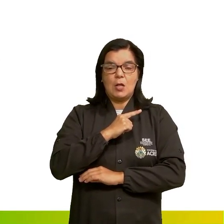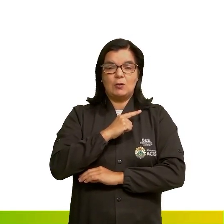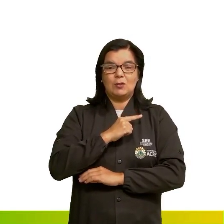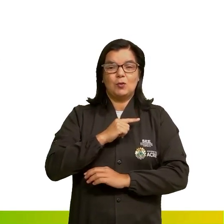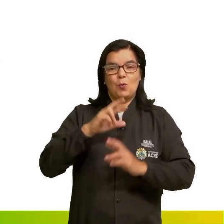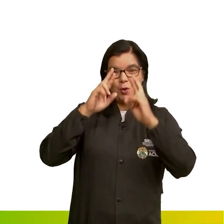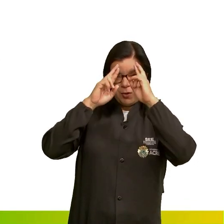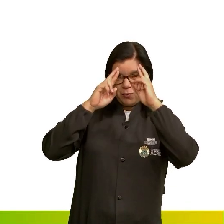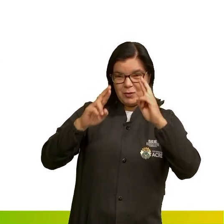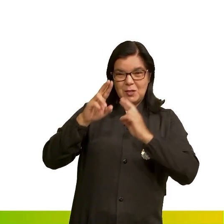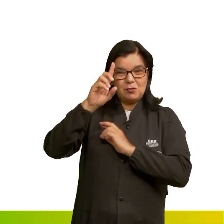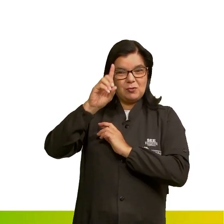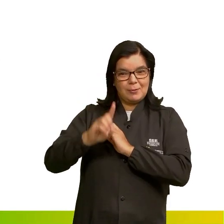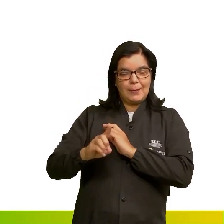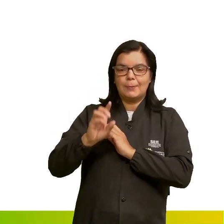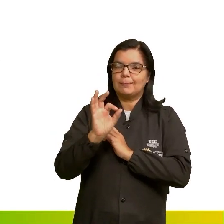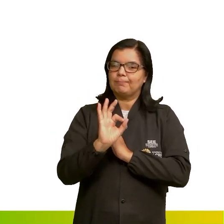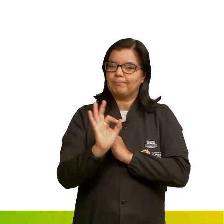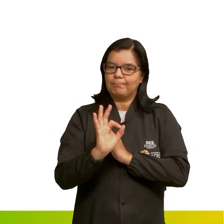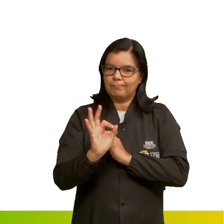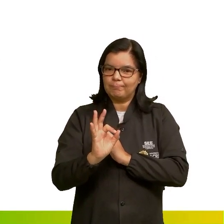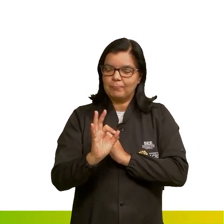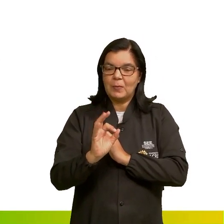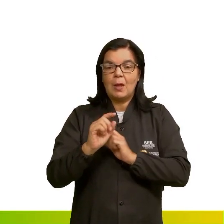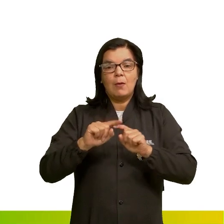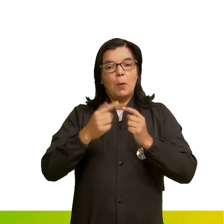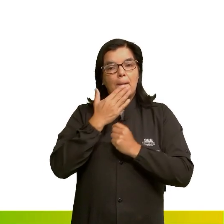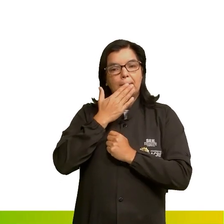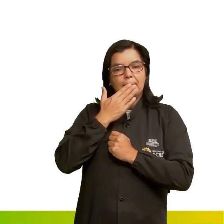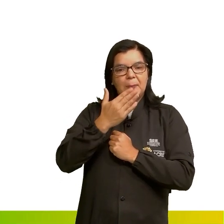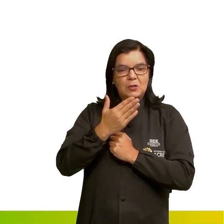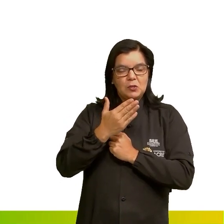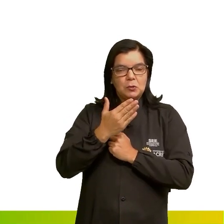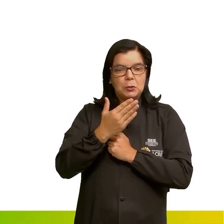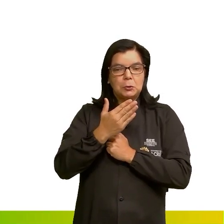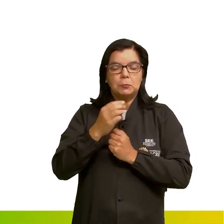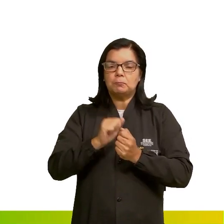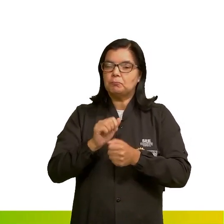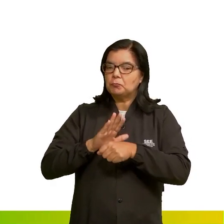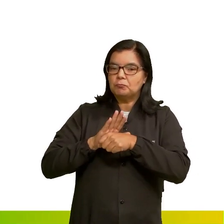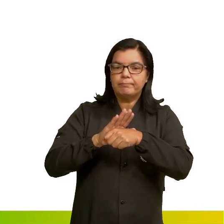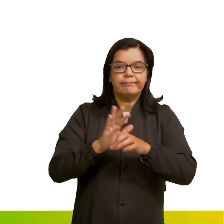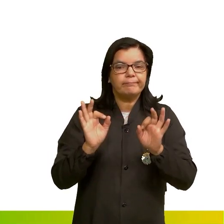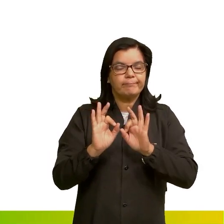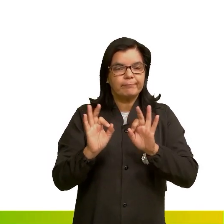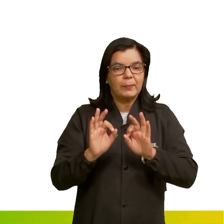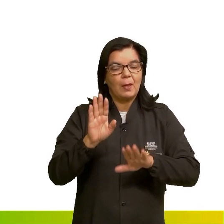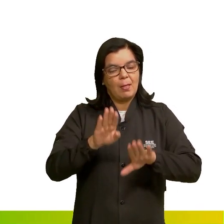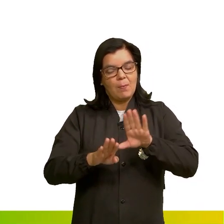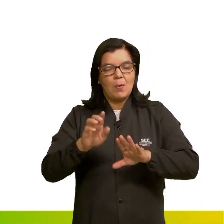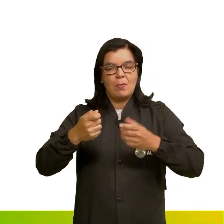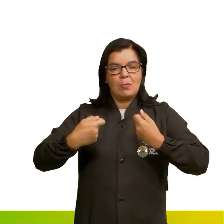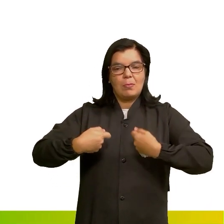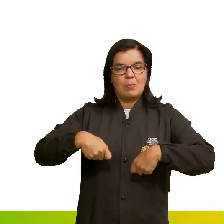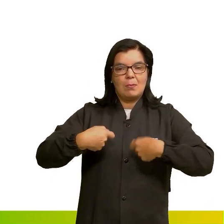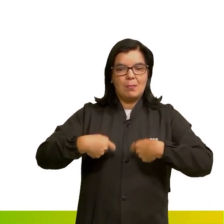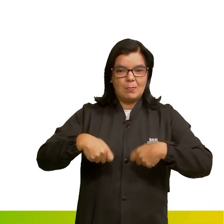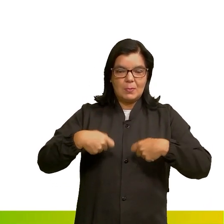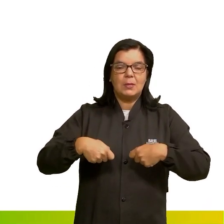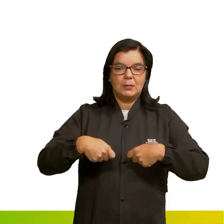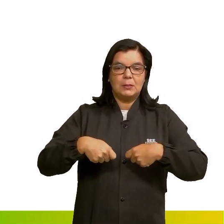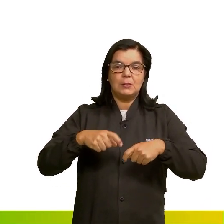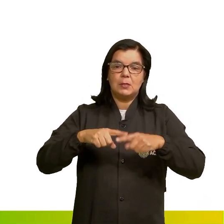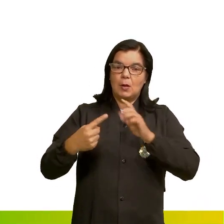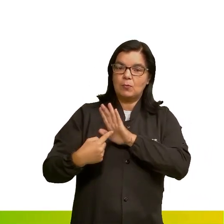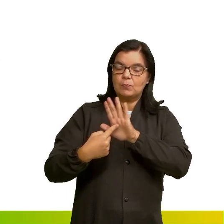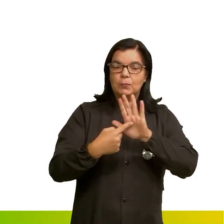direitos, você tem uma demanda que acaba não sendo atendida diante de uma necessidade que ela é